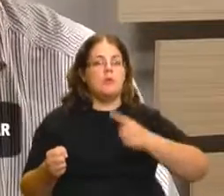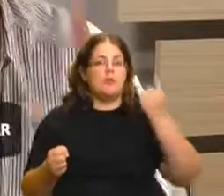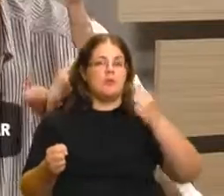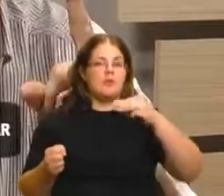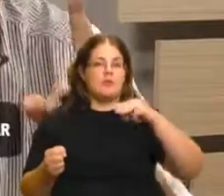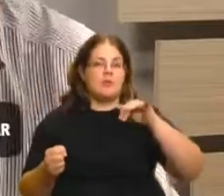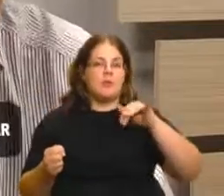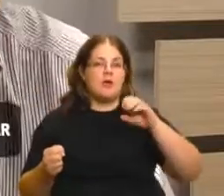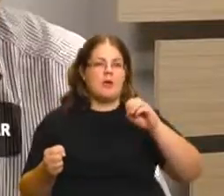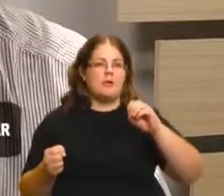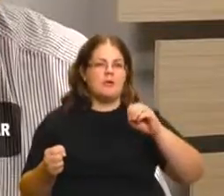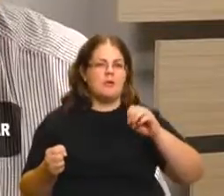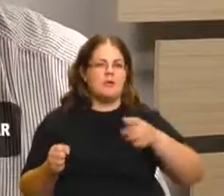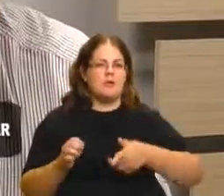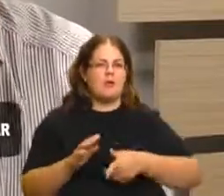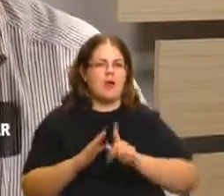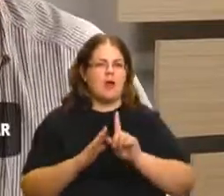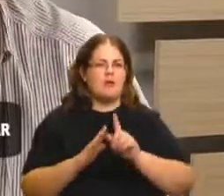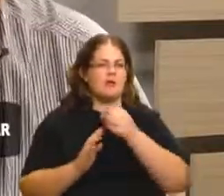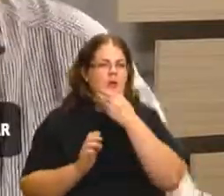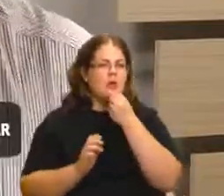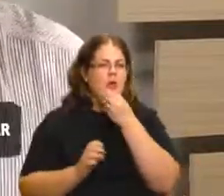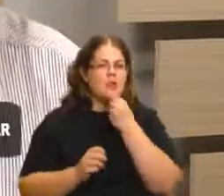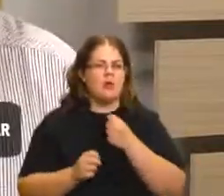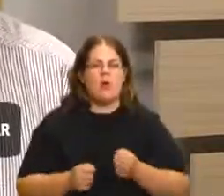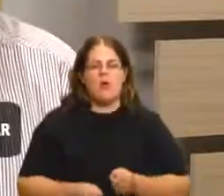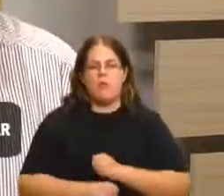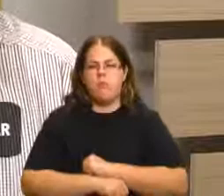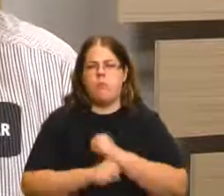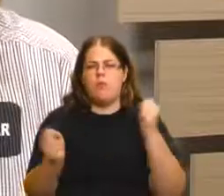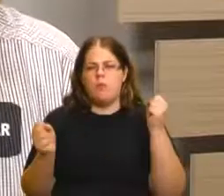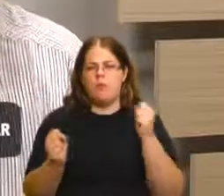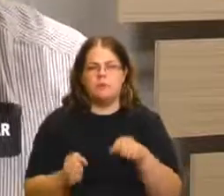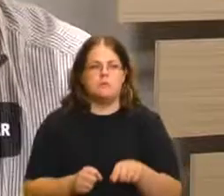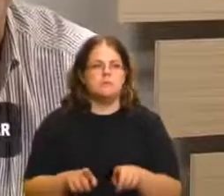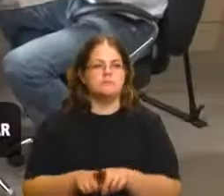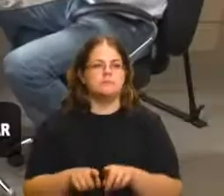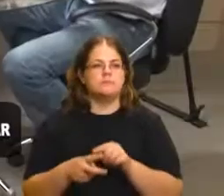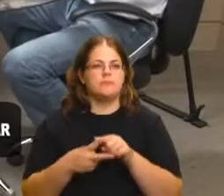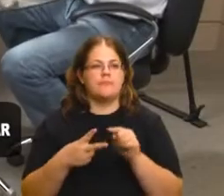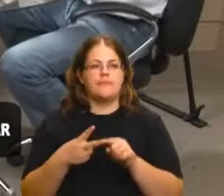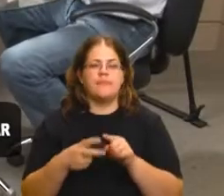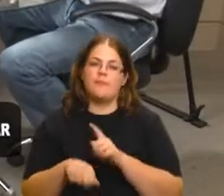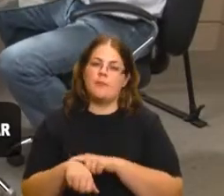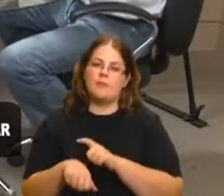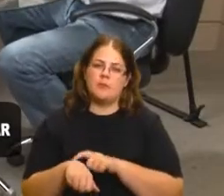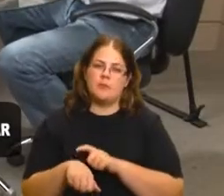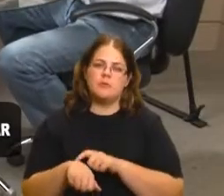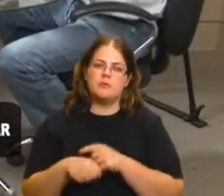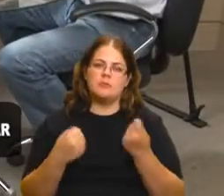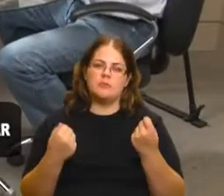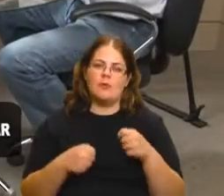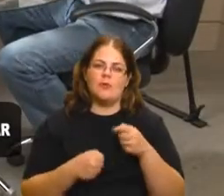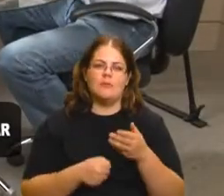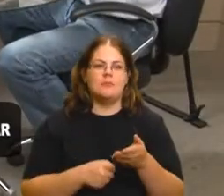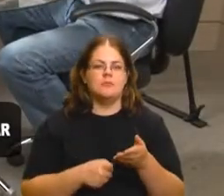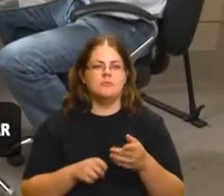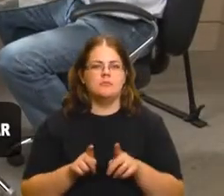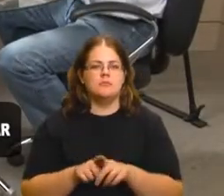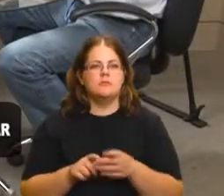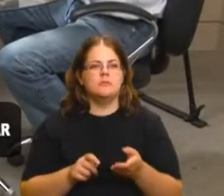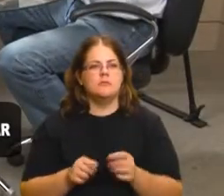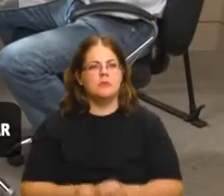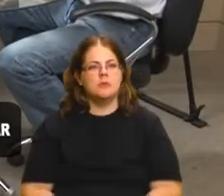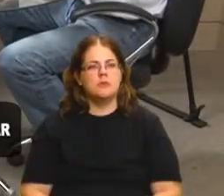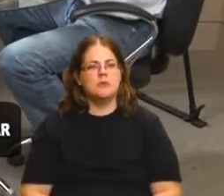autores, no 1º de maio. Só que a bomba explodiu antes no colo do cara que levava a bomba. São os dois únicos atos que se pode chamar de terroristas, os